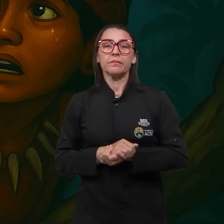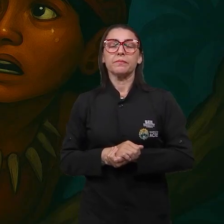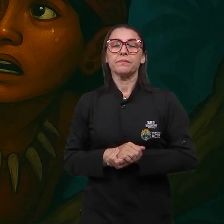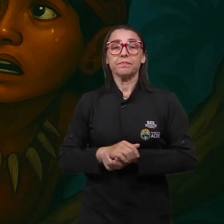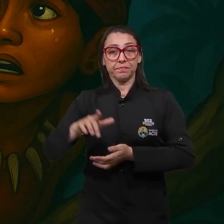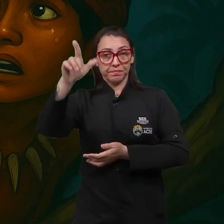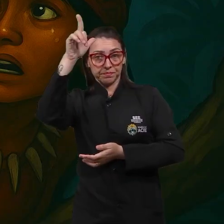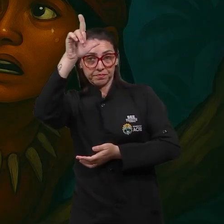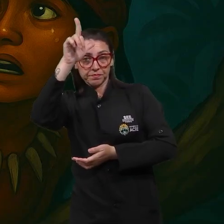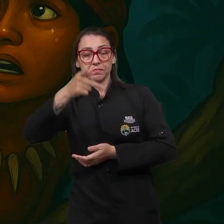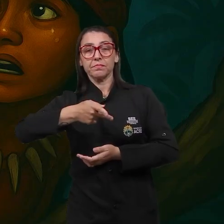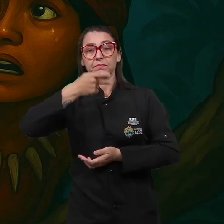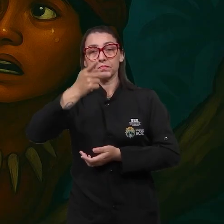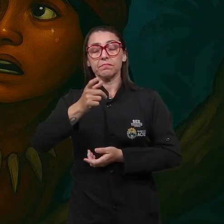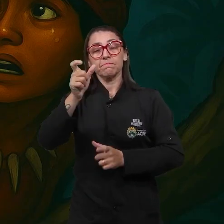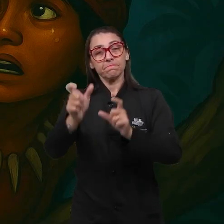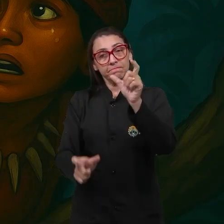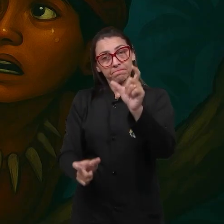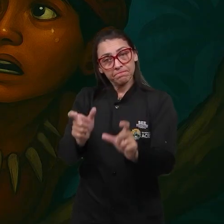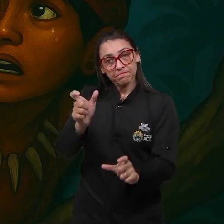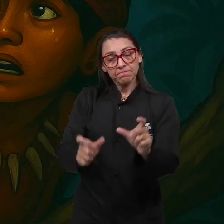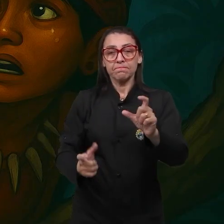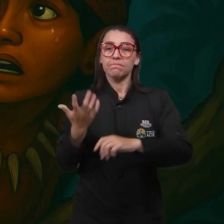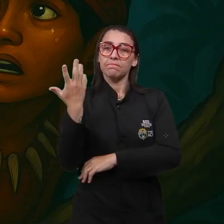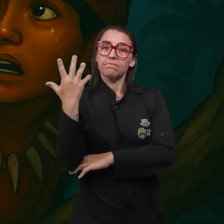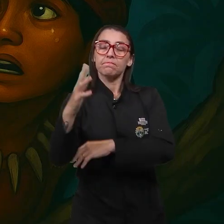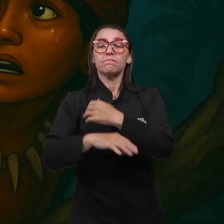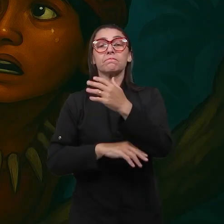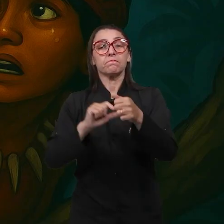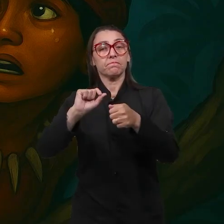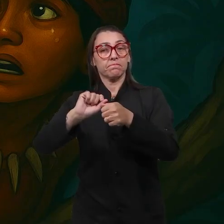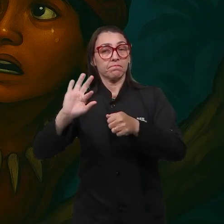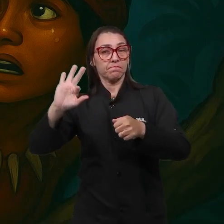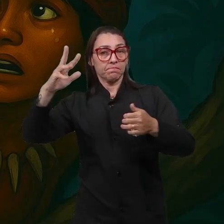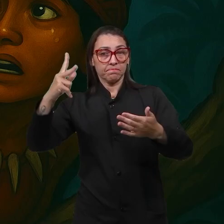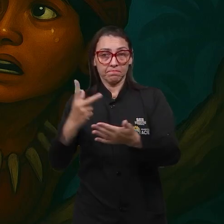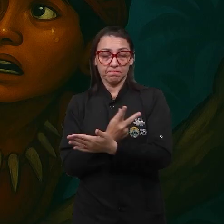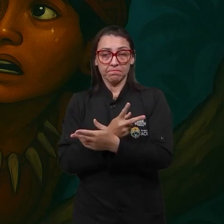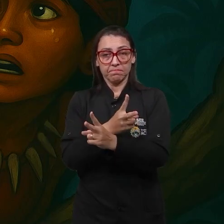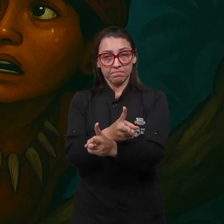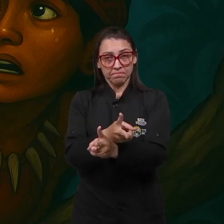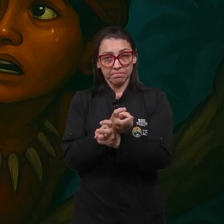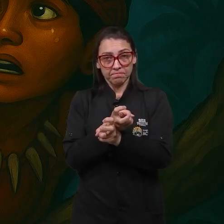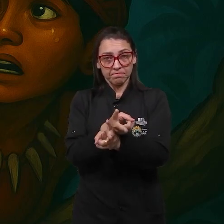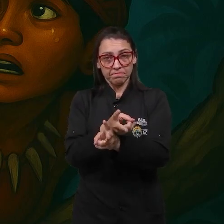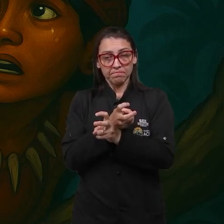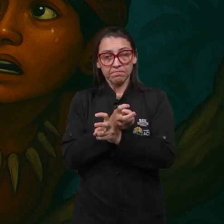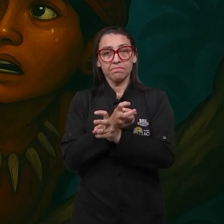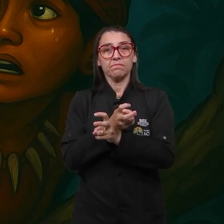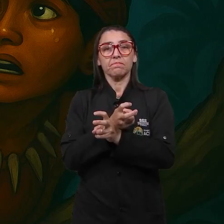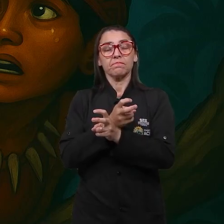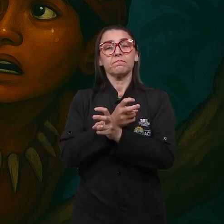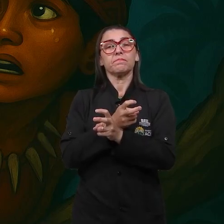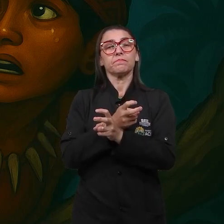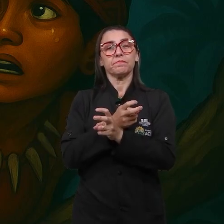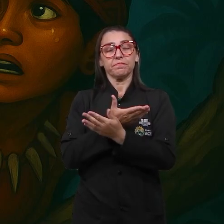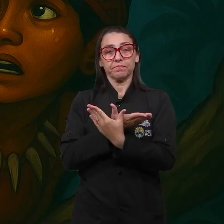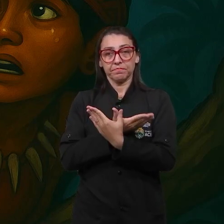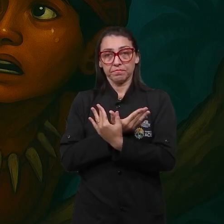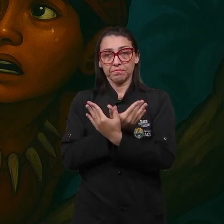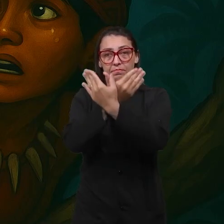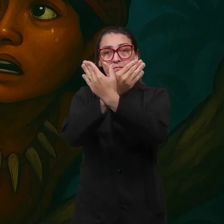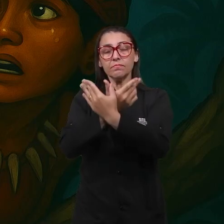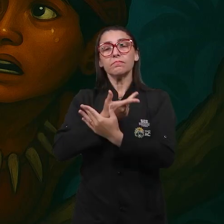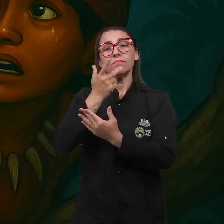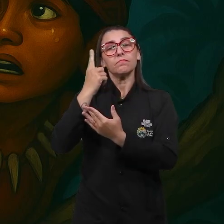lenda conta que pessoas que estão na floresta para fazer alguma coisa errada ou para explorar, essa ave ela circula e ela faz esse